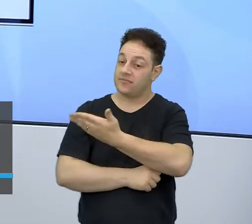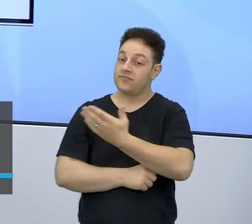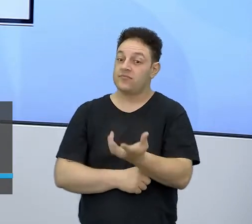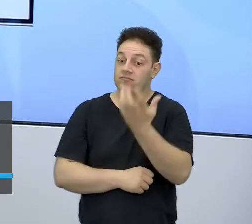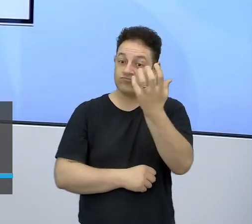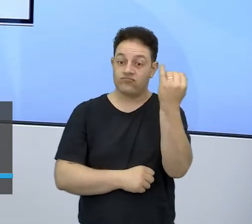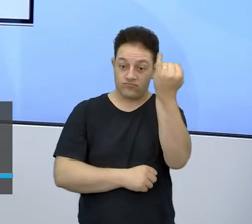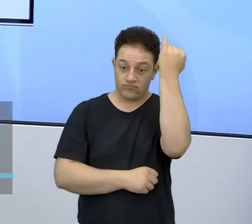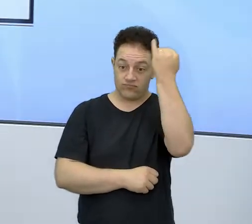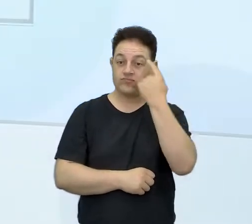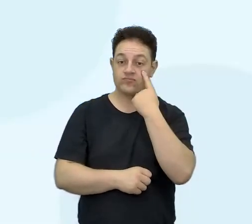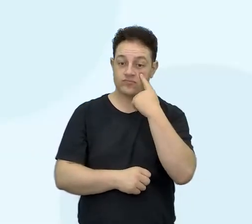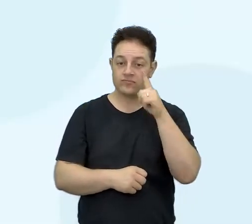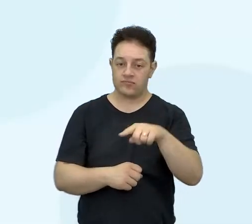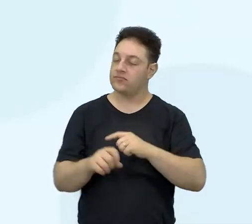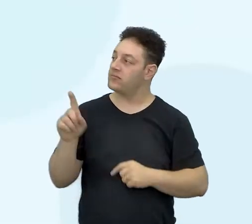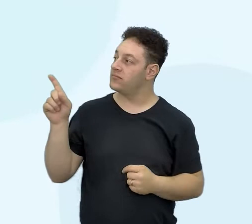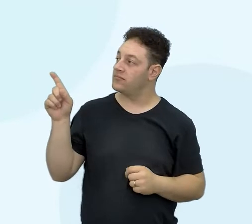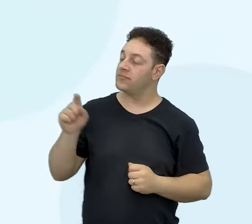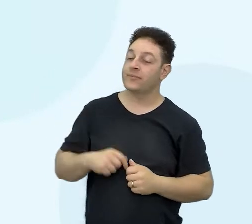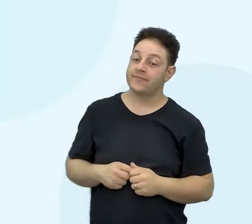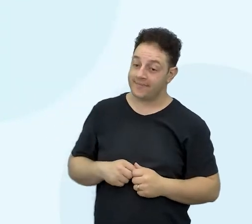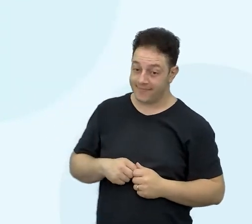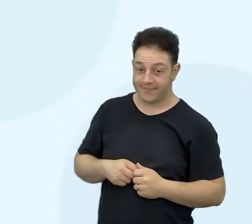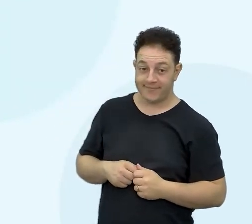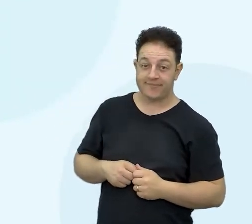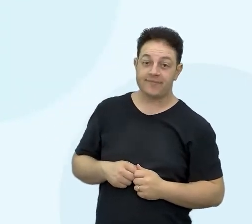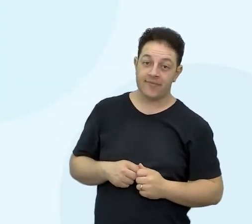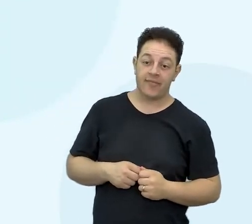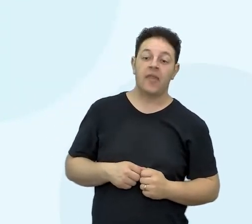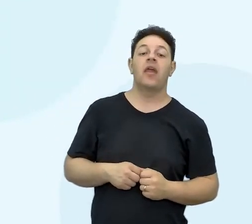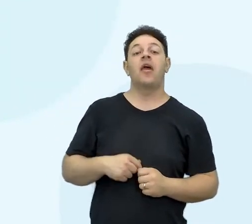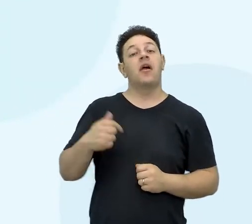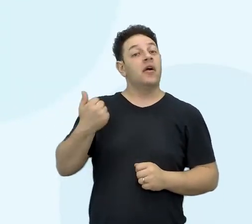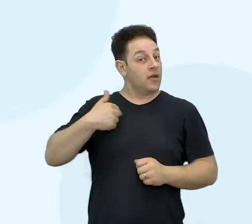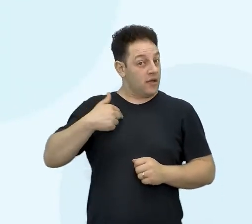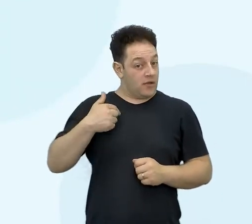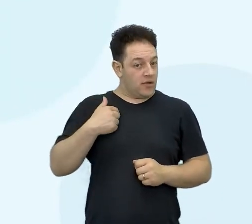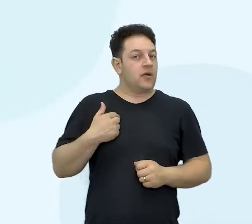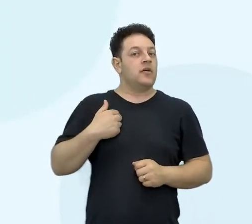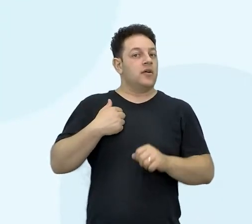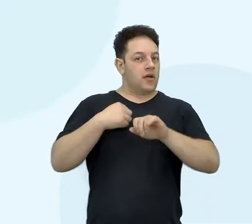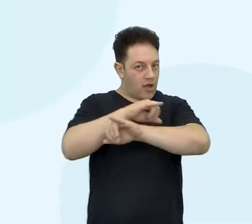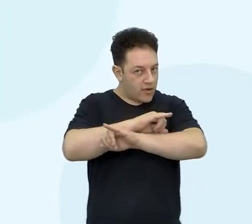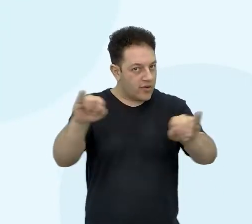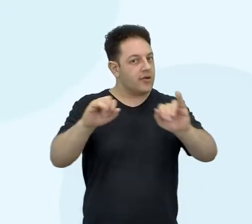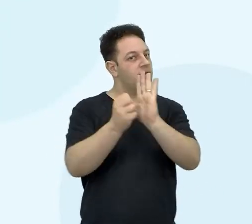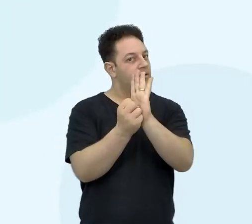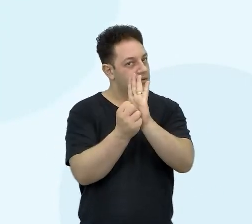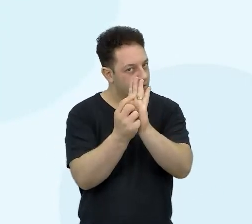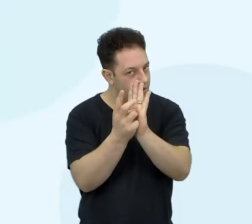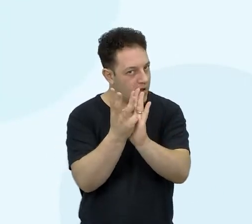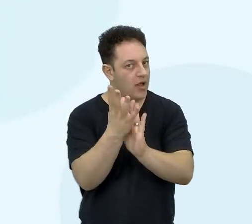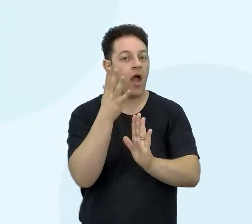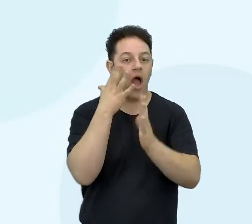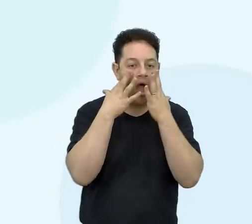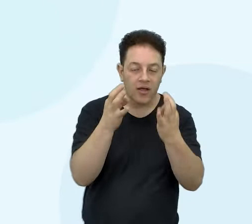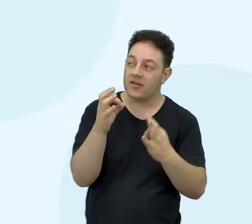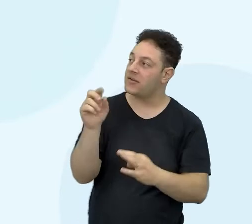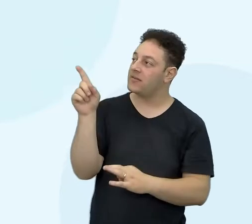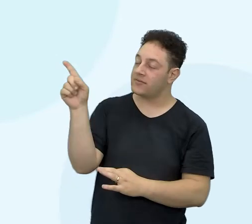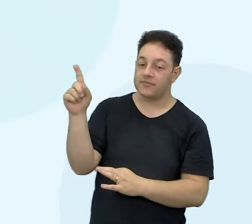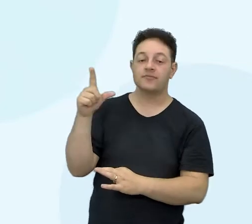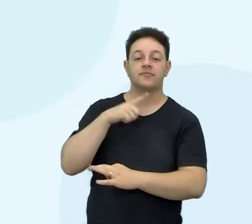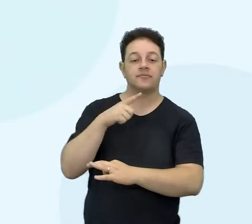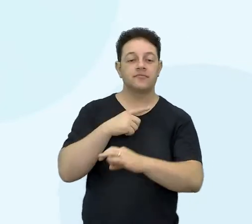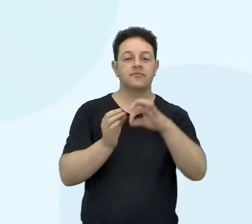nessa questão que a gente colocou. Coloca lá, por favor, olha só. E eu chamei atenção várias vezes para esse detalhe. A janela ela tem